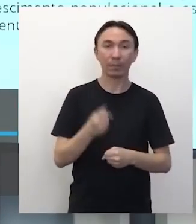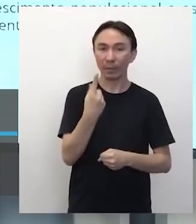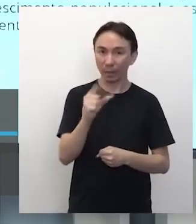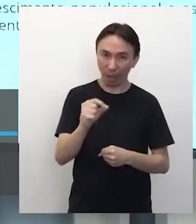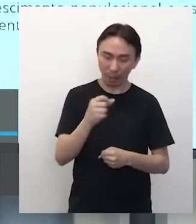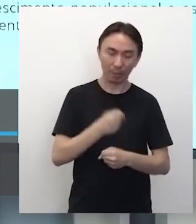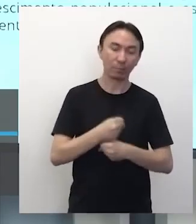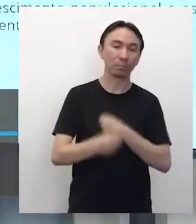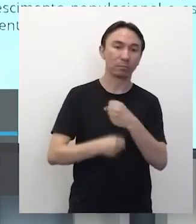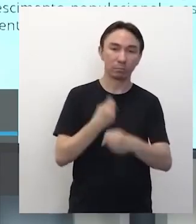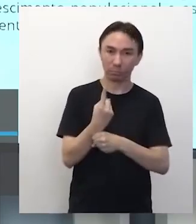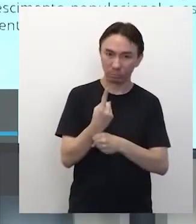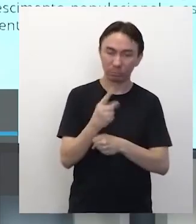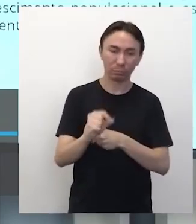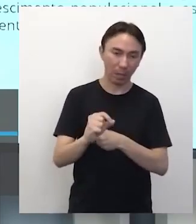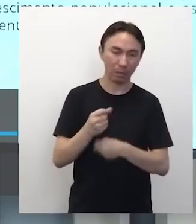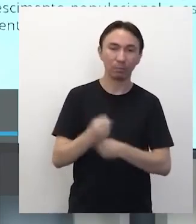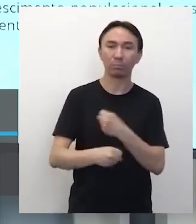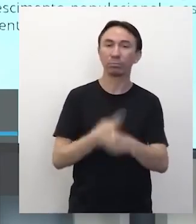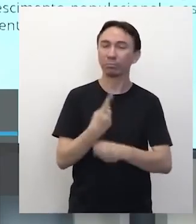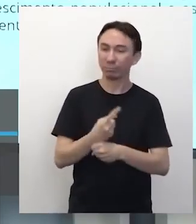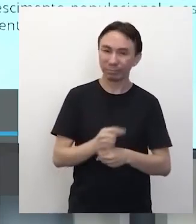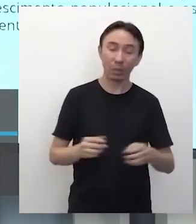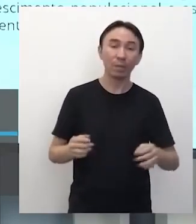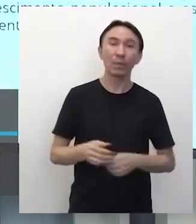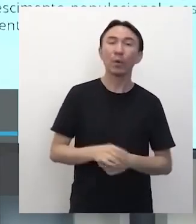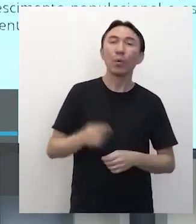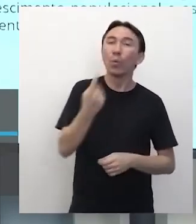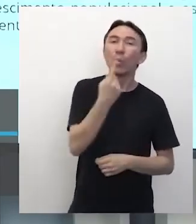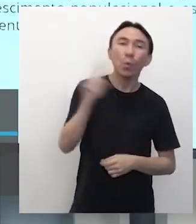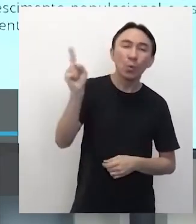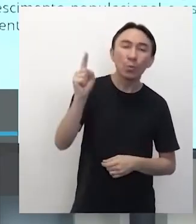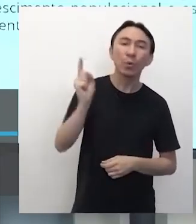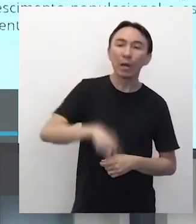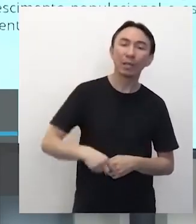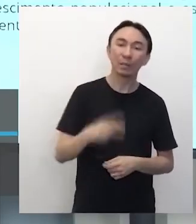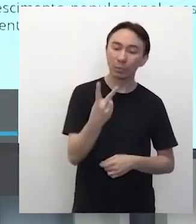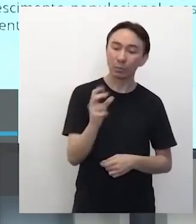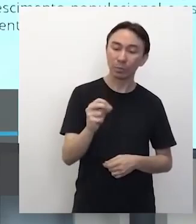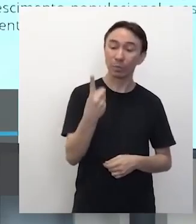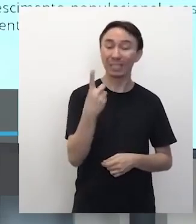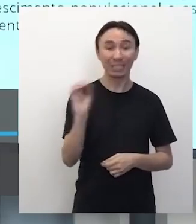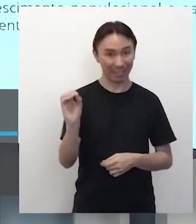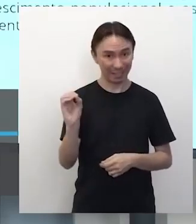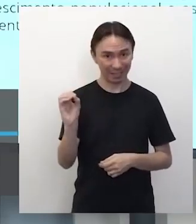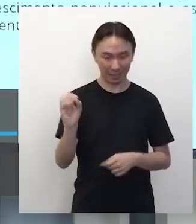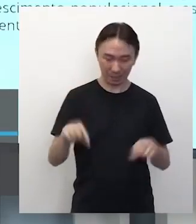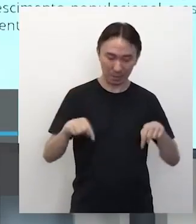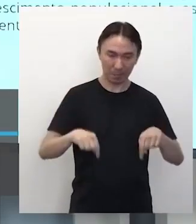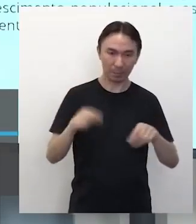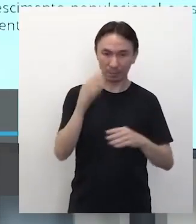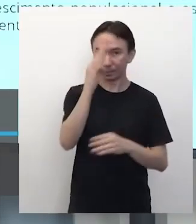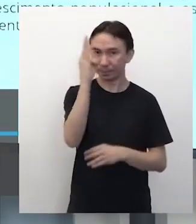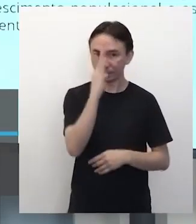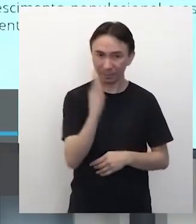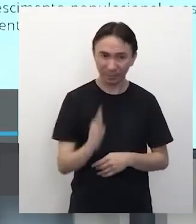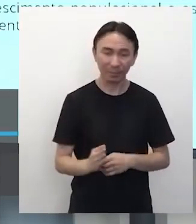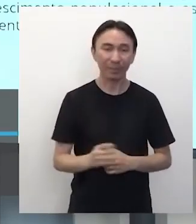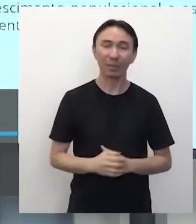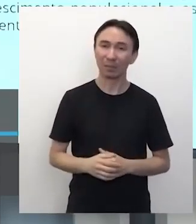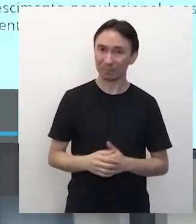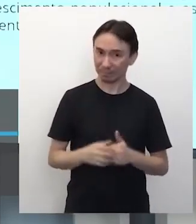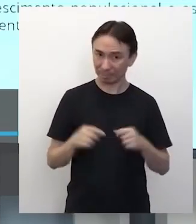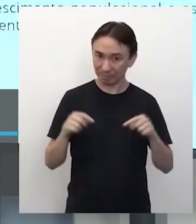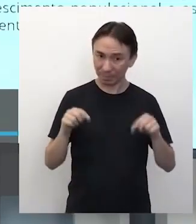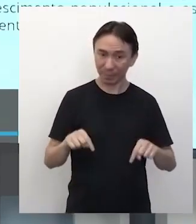2010, que é os dados que nós temos aí da maioria que nós vamos lançar aí para vocês. né, no Brasil, né, no caso dados socioeconômicos do